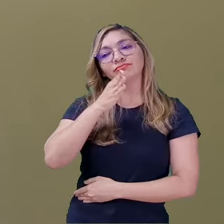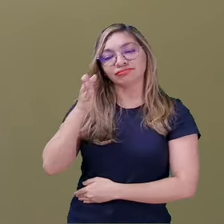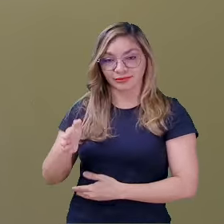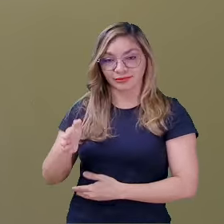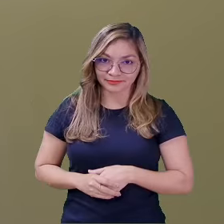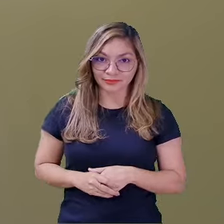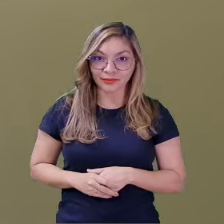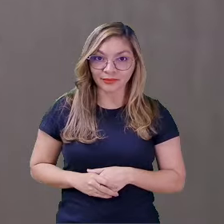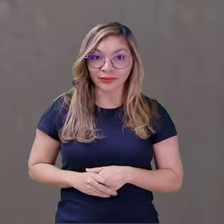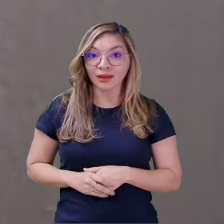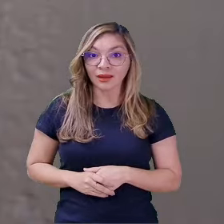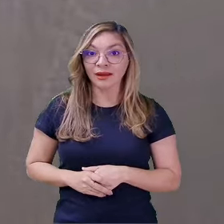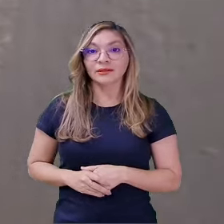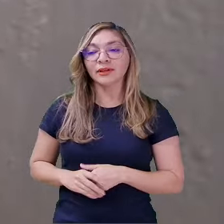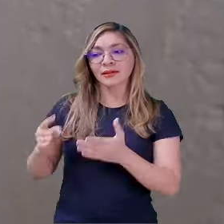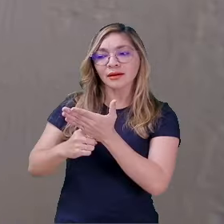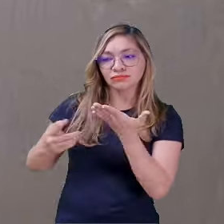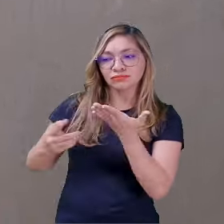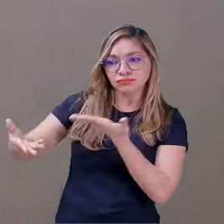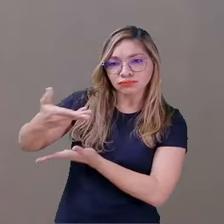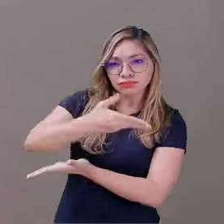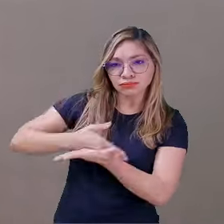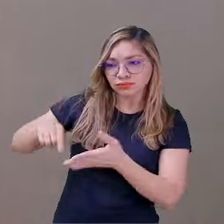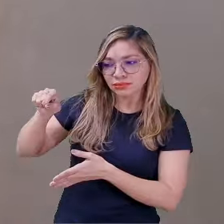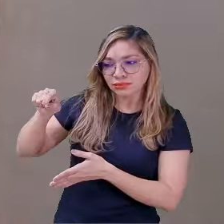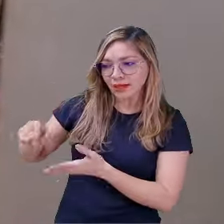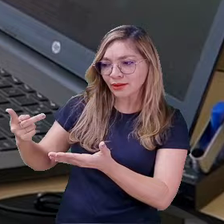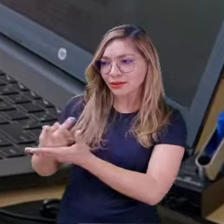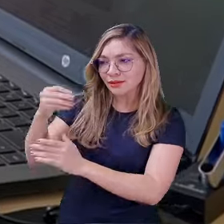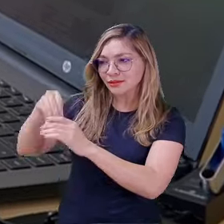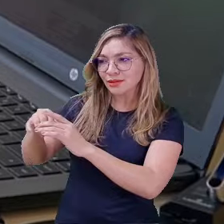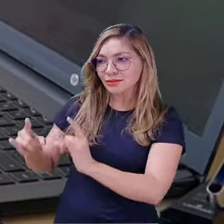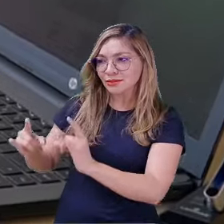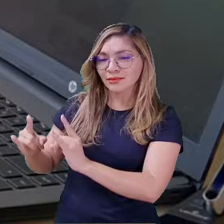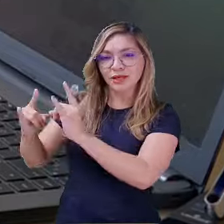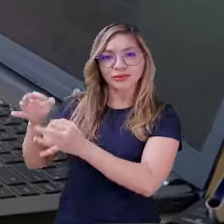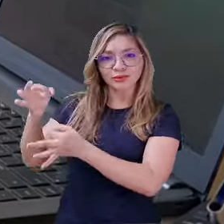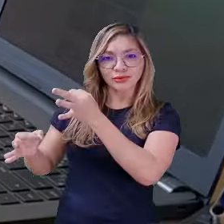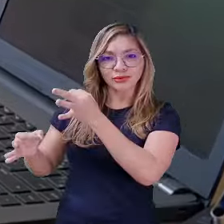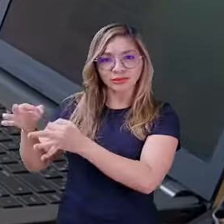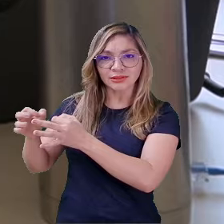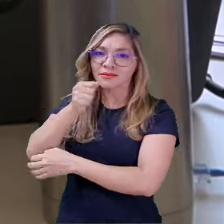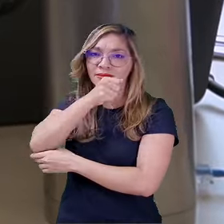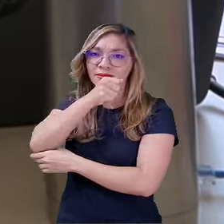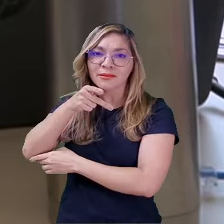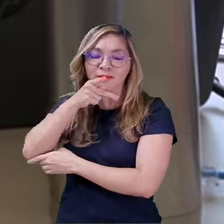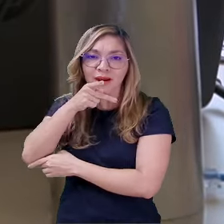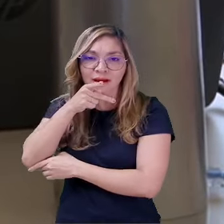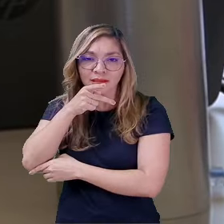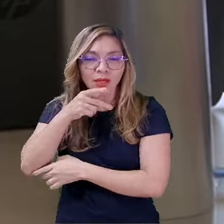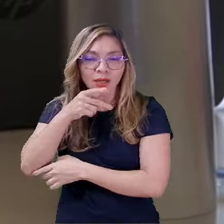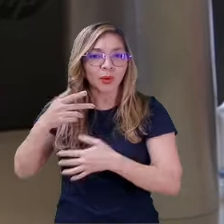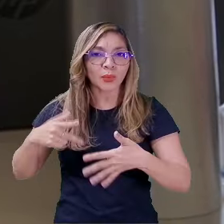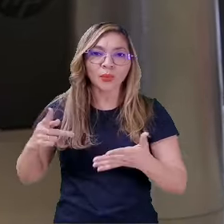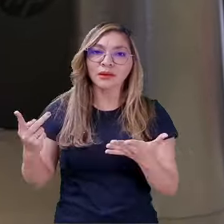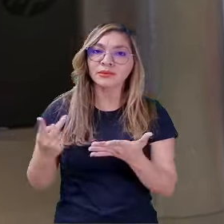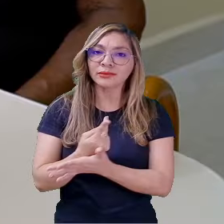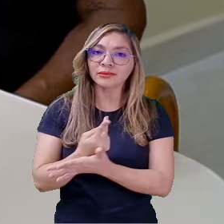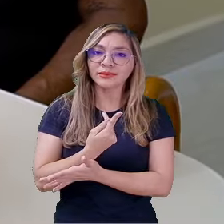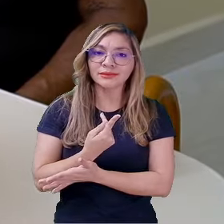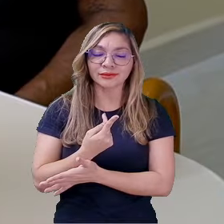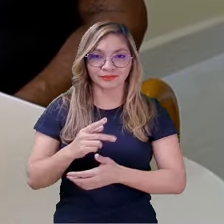de conciliação realizadas no posto avançado da Justiça do Amapá, um fato inusitado foi registrado e teve um final